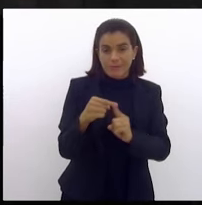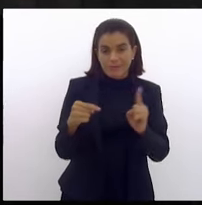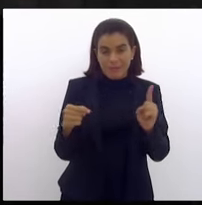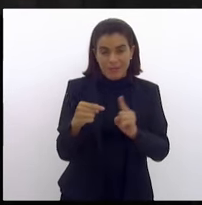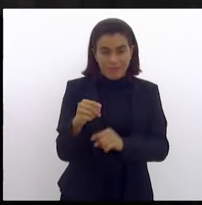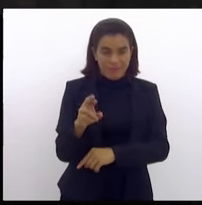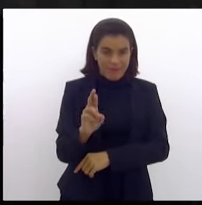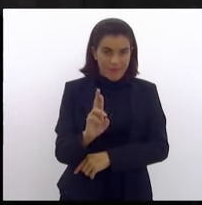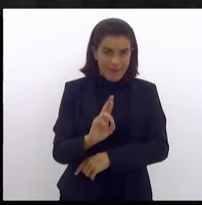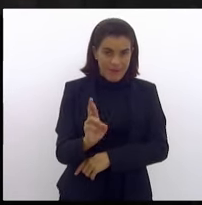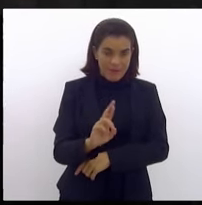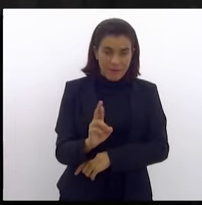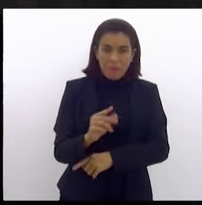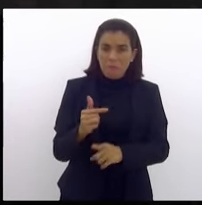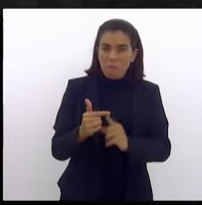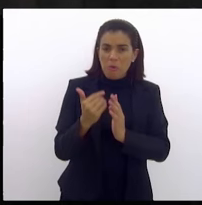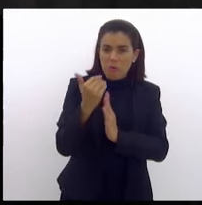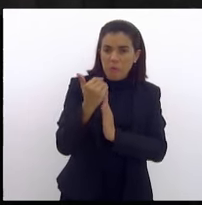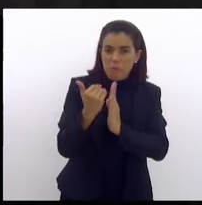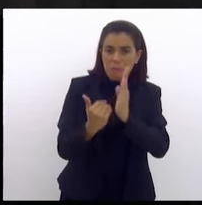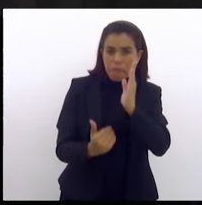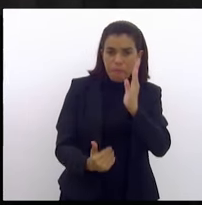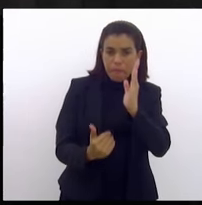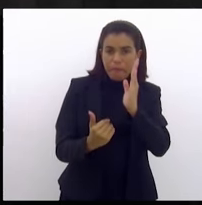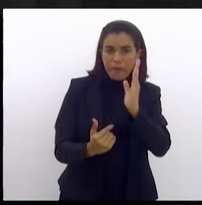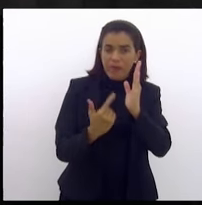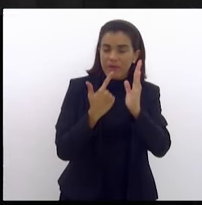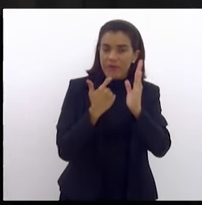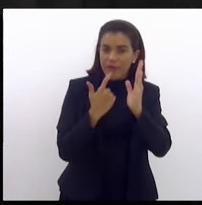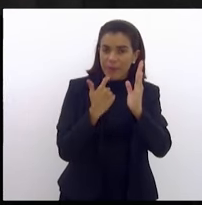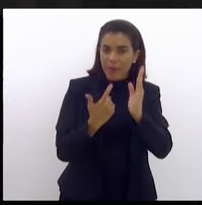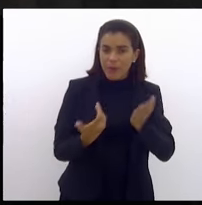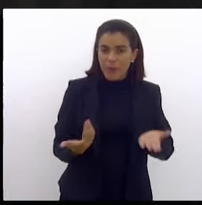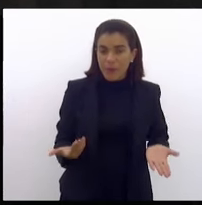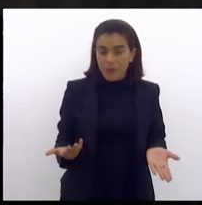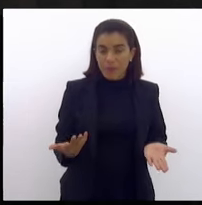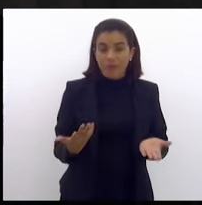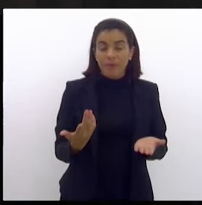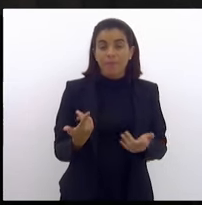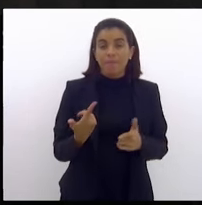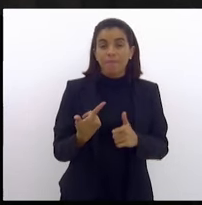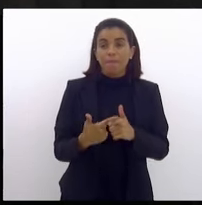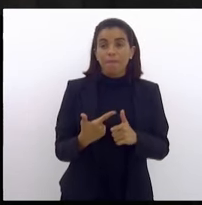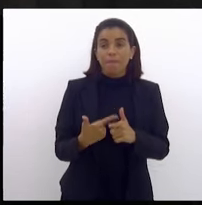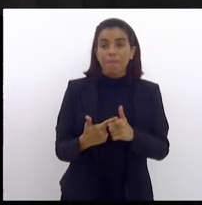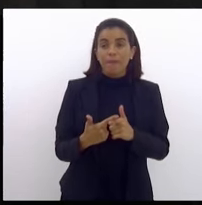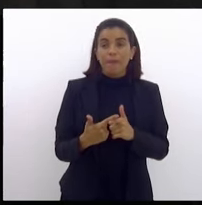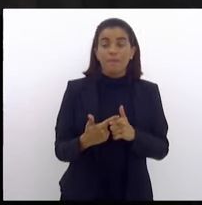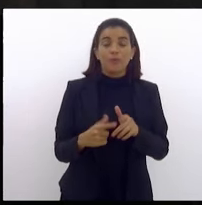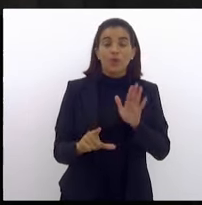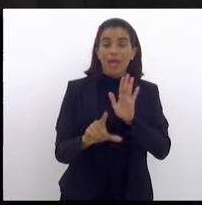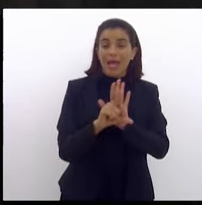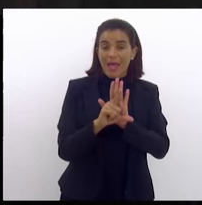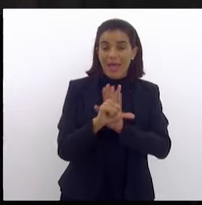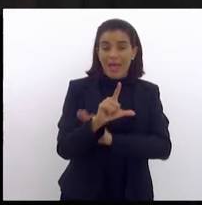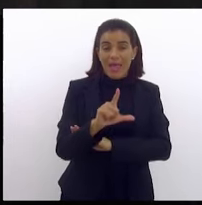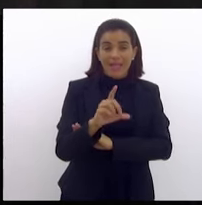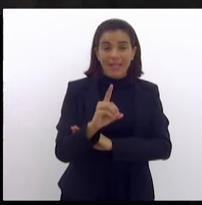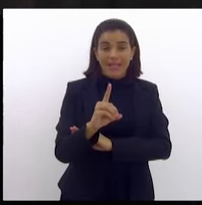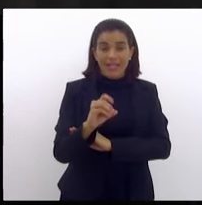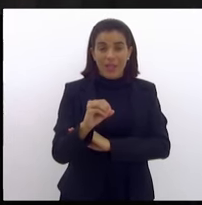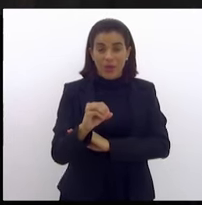E por que é deficitário, senhor presidente? Porque as leis